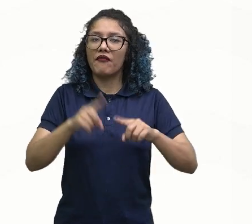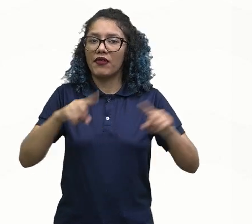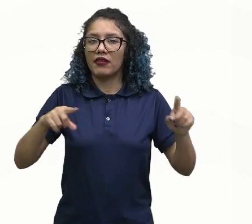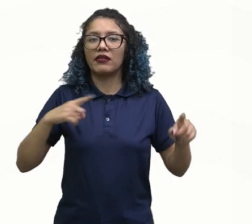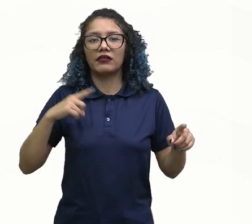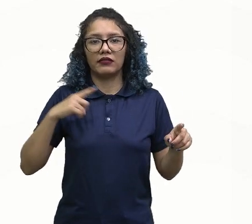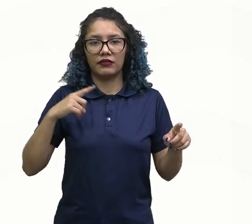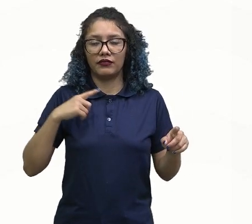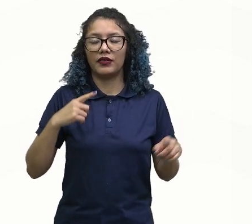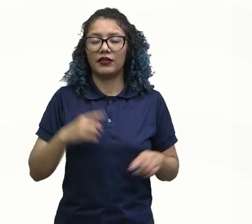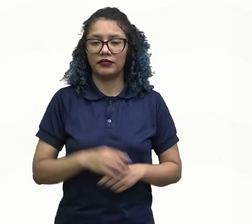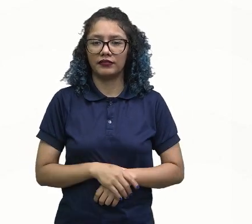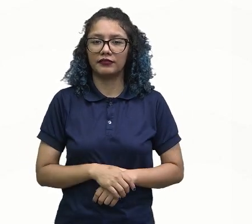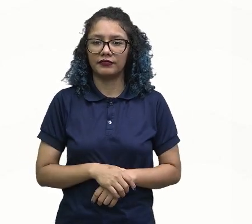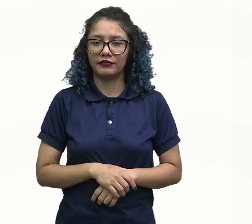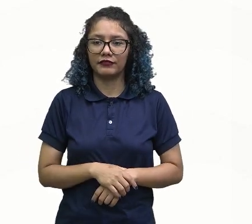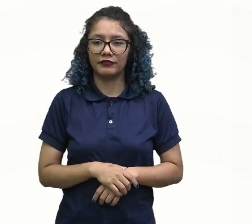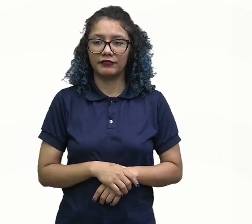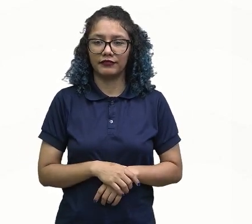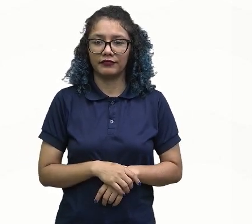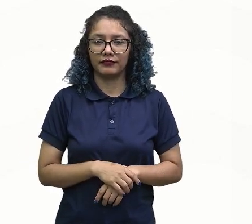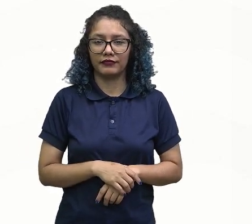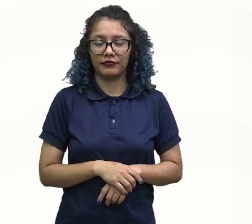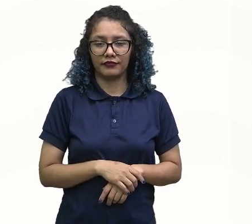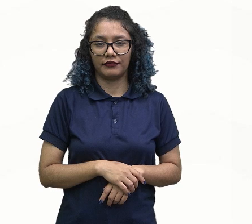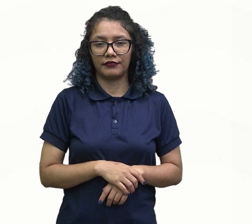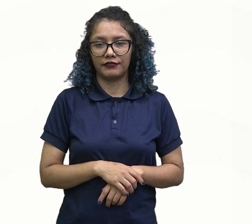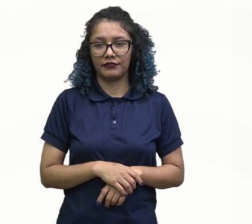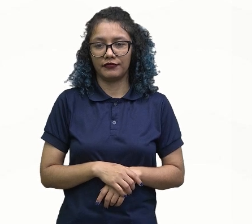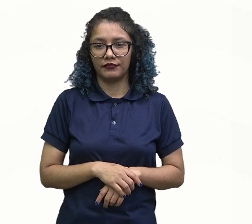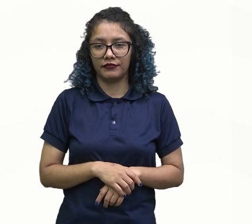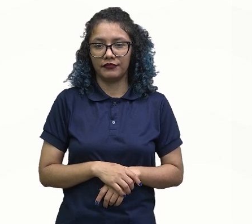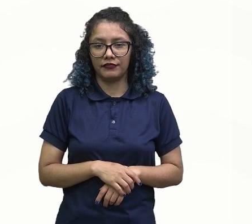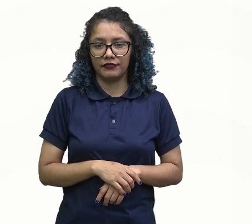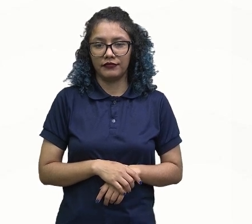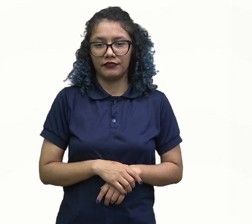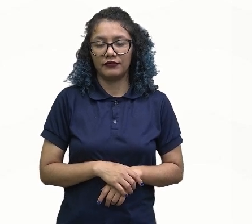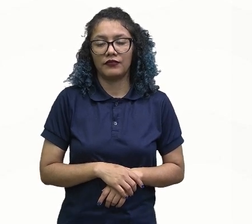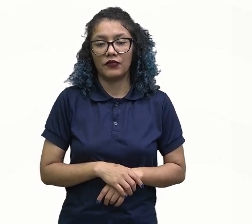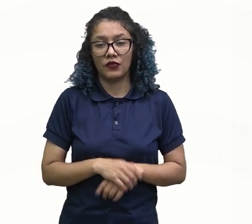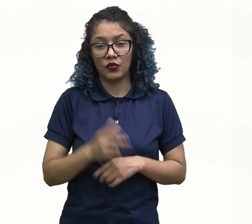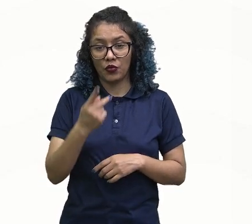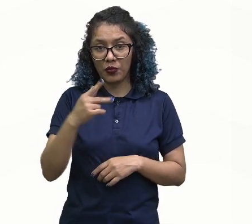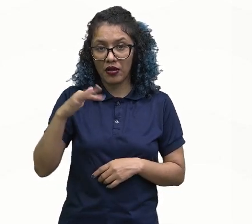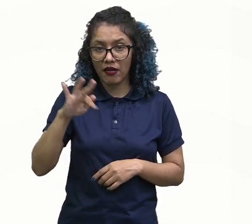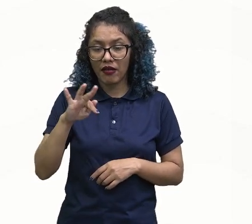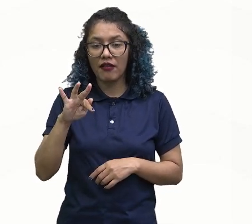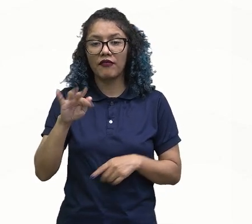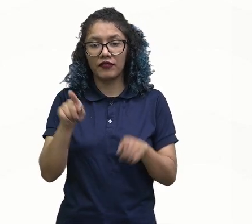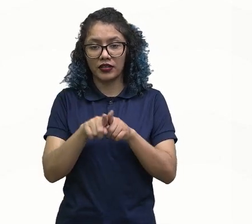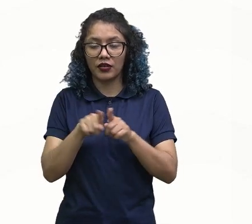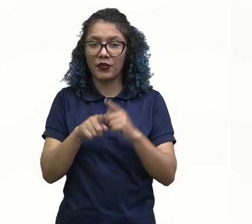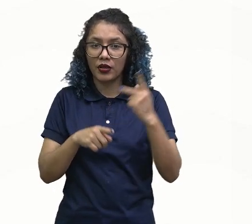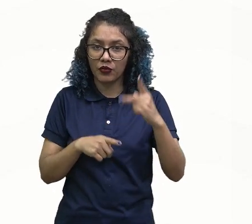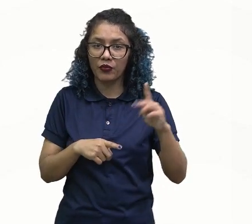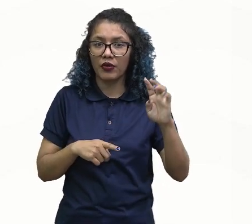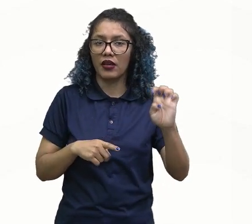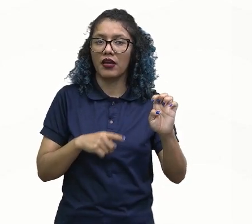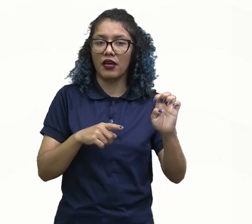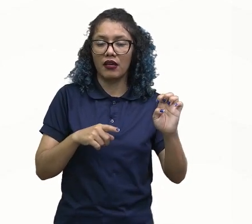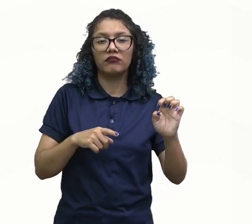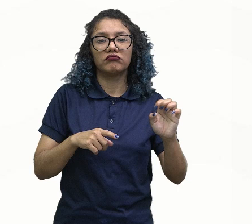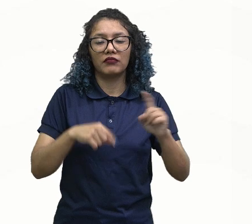variação. Tá? Eu vou ter uma variação tanto no ponto de fusão quanto no ponto